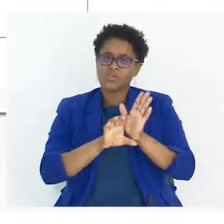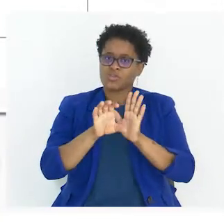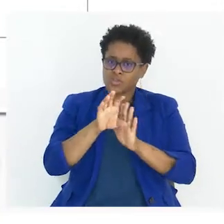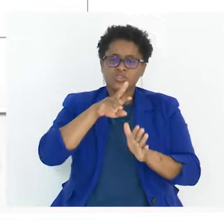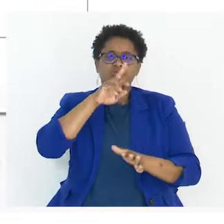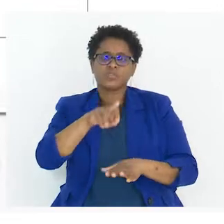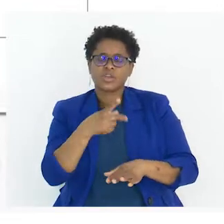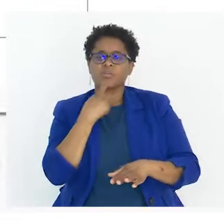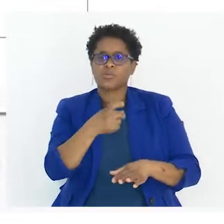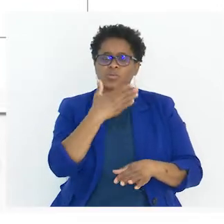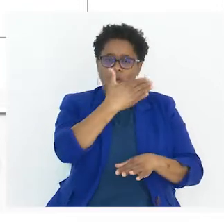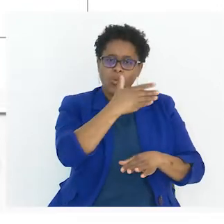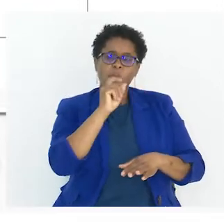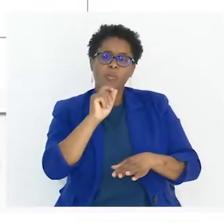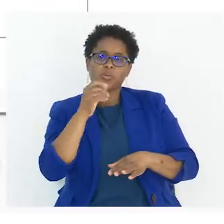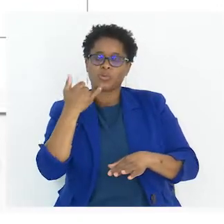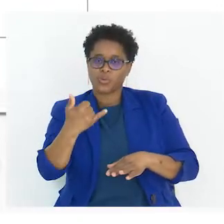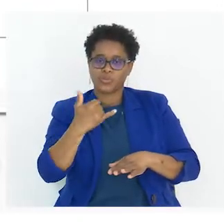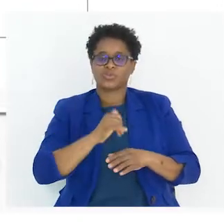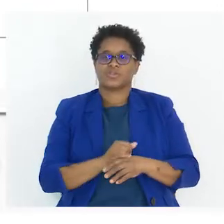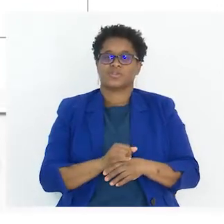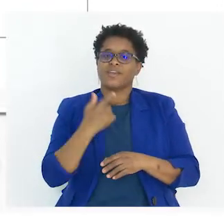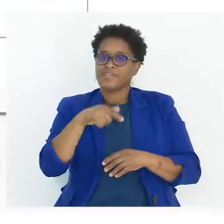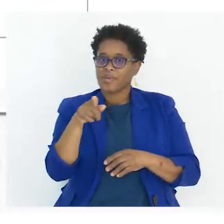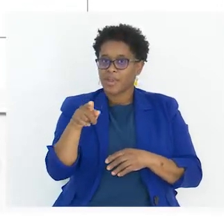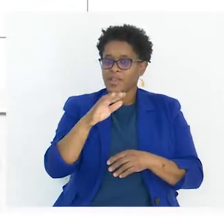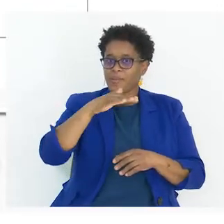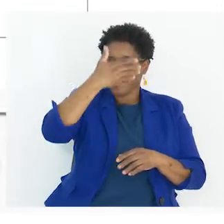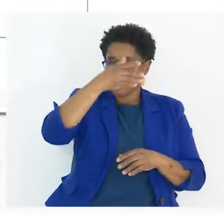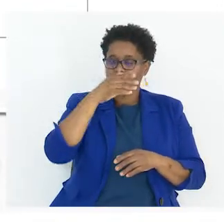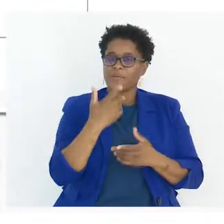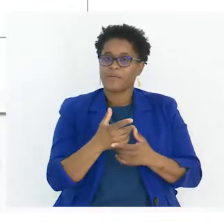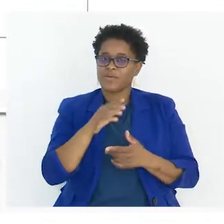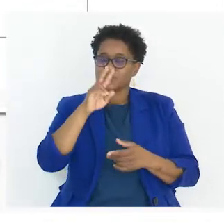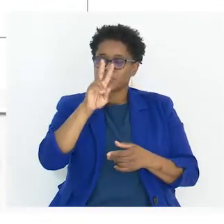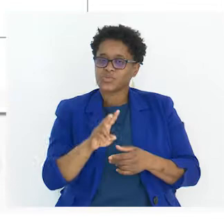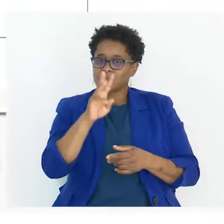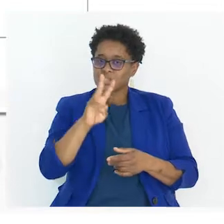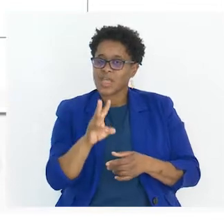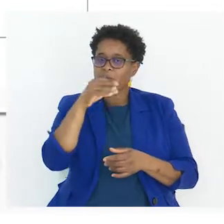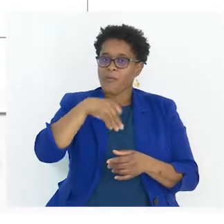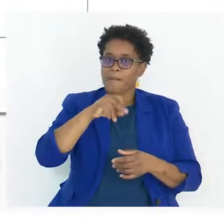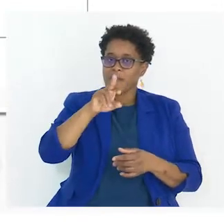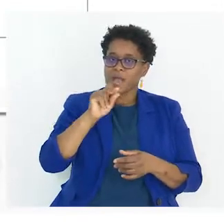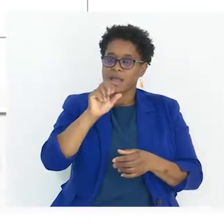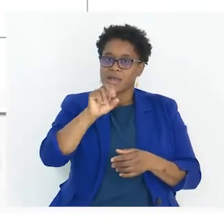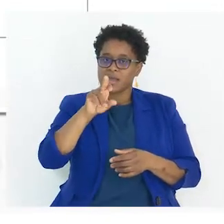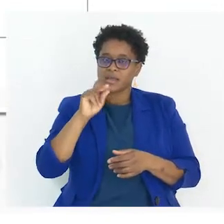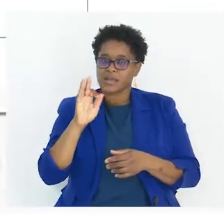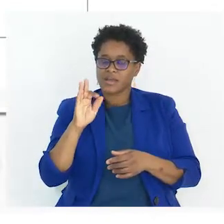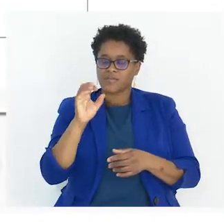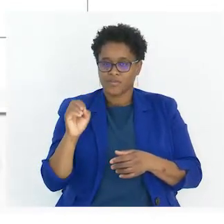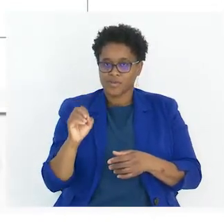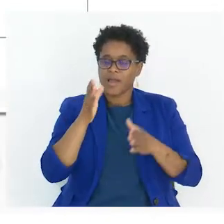pergunta 1.2, não é? Então temos aqui o primeiro parágrafo, o segundo, o terceiro. Partes do texto. No primeiro